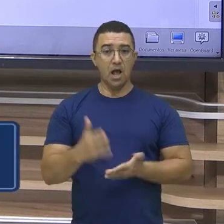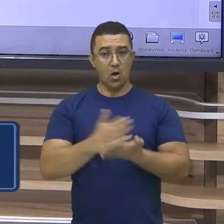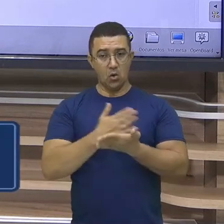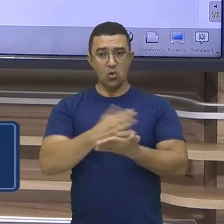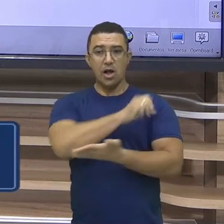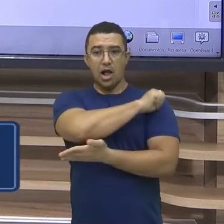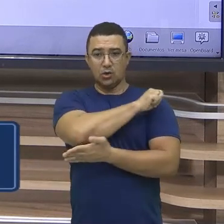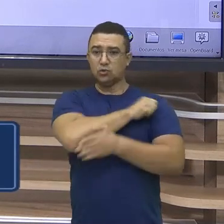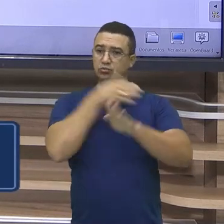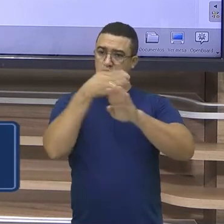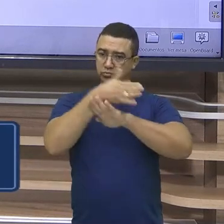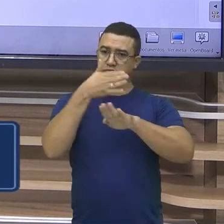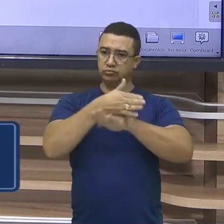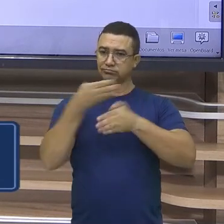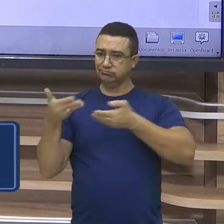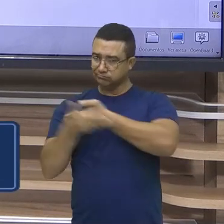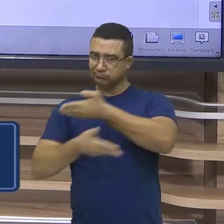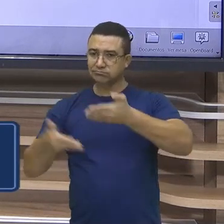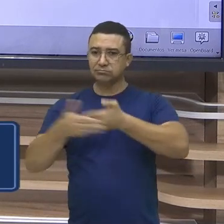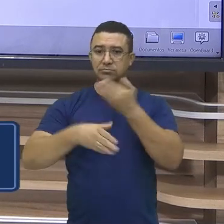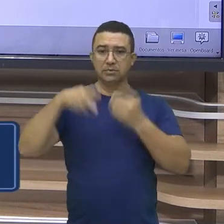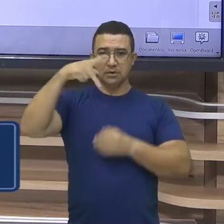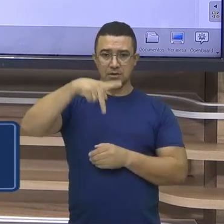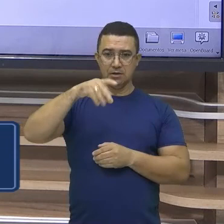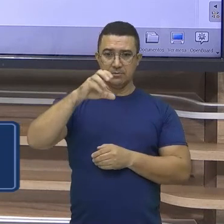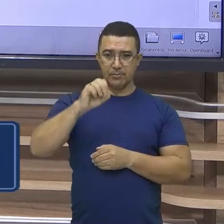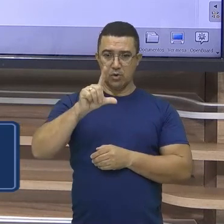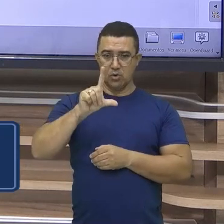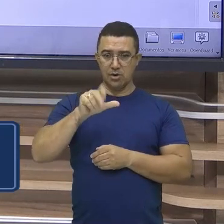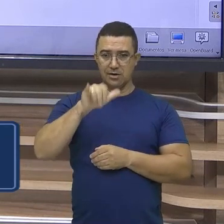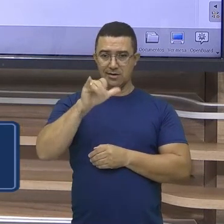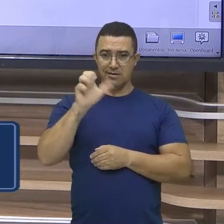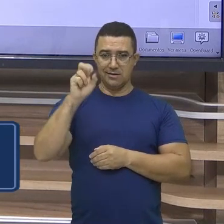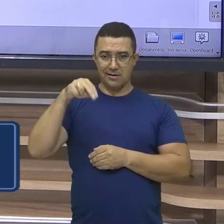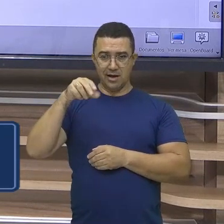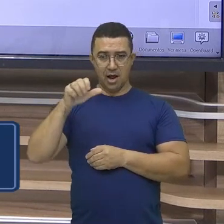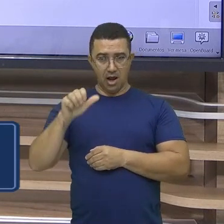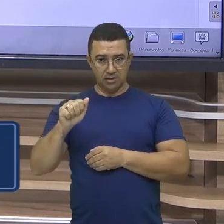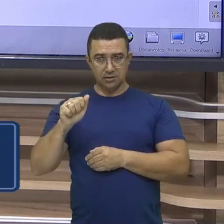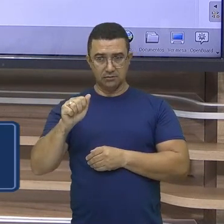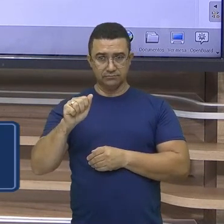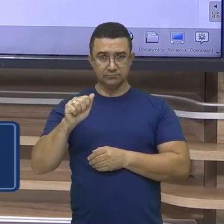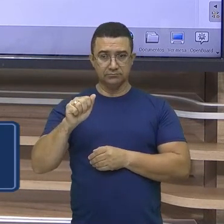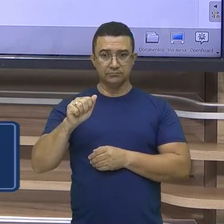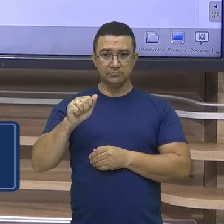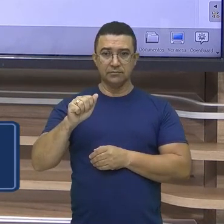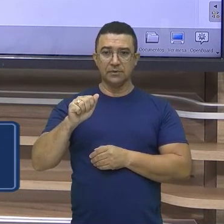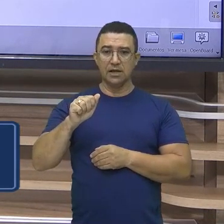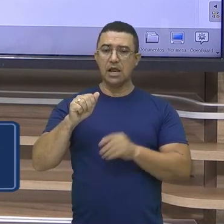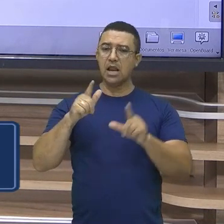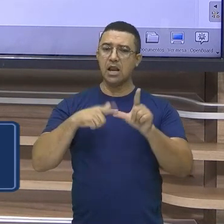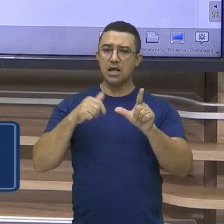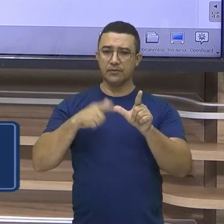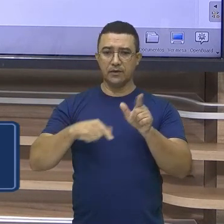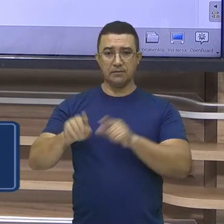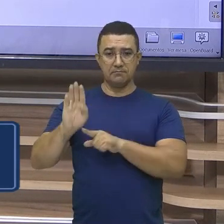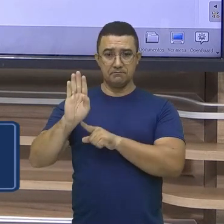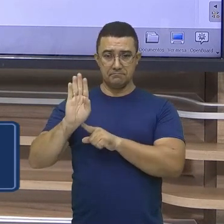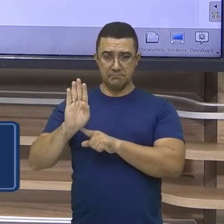interatividade, né? Colocando ali a resposta, nossa aluna Poliana, uma vez mais, né, da Escola Vicente Teles de Souza, colocando que é a letra